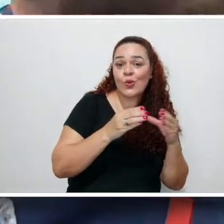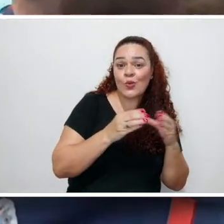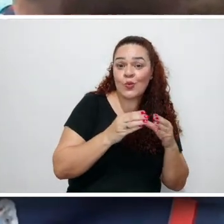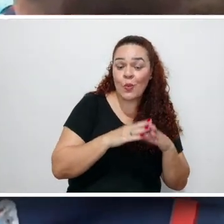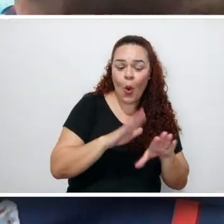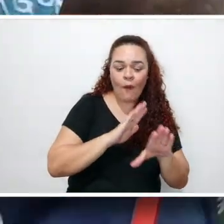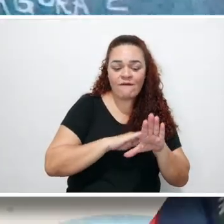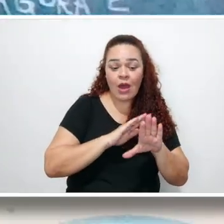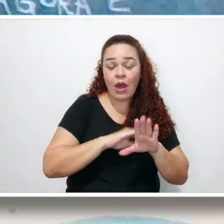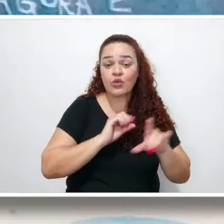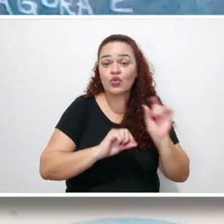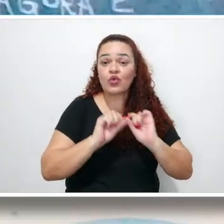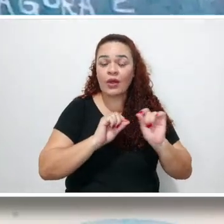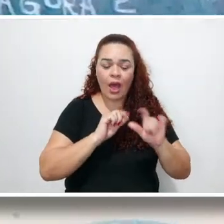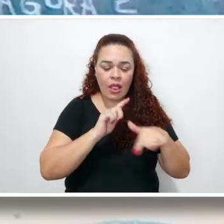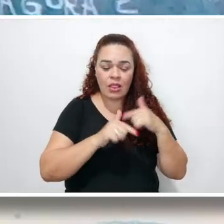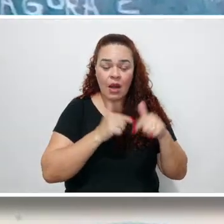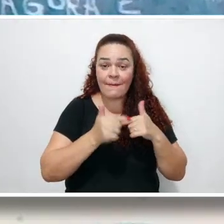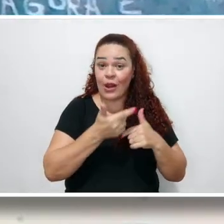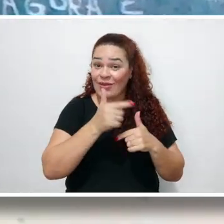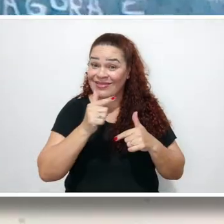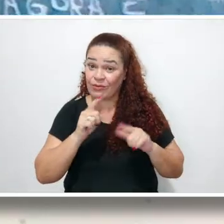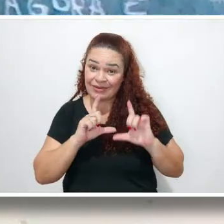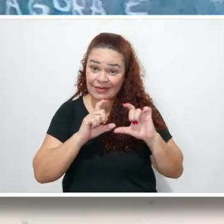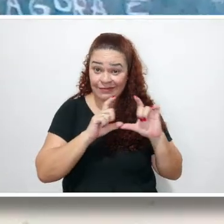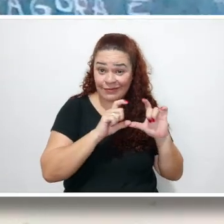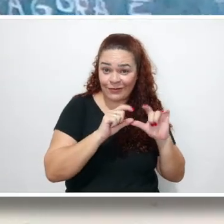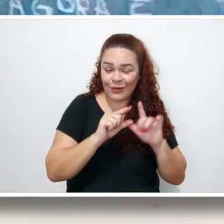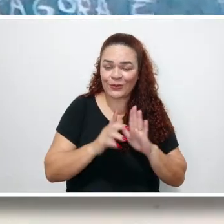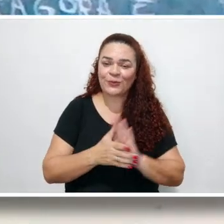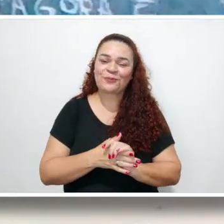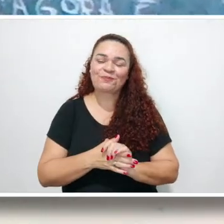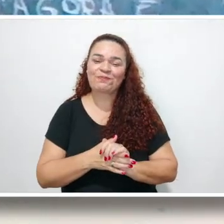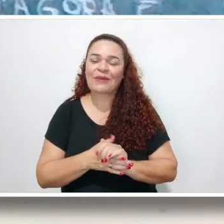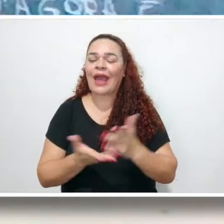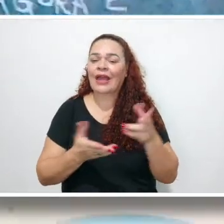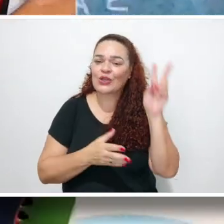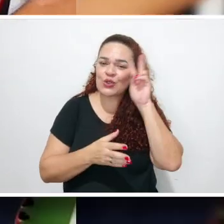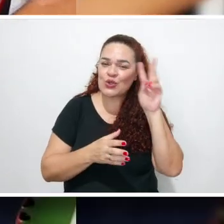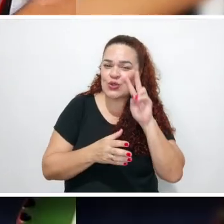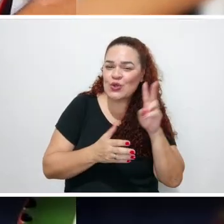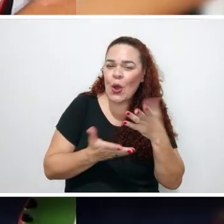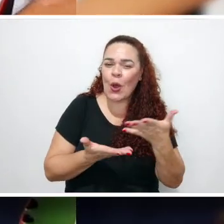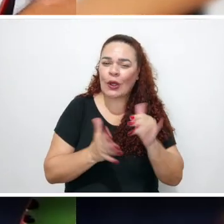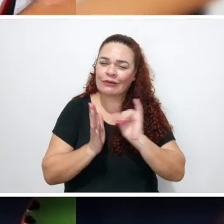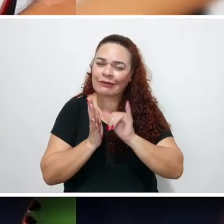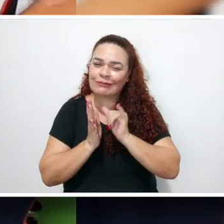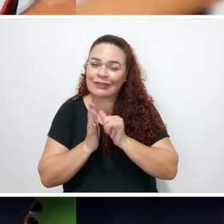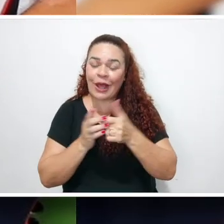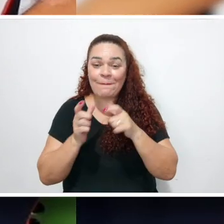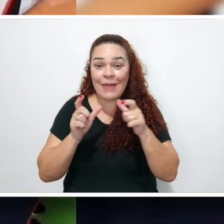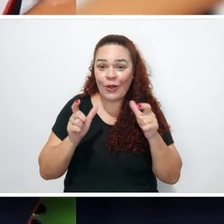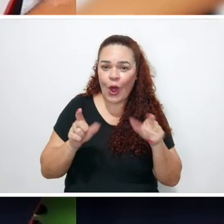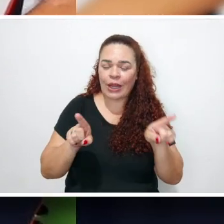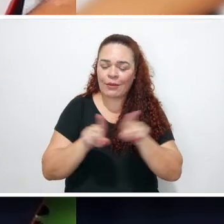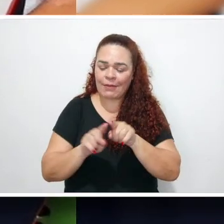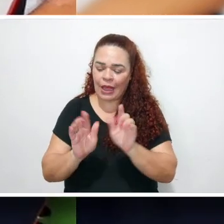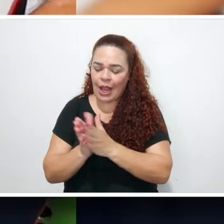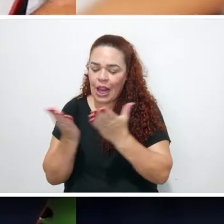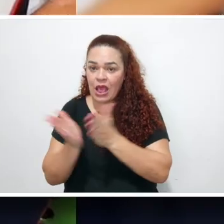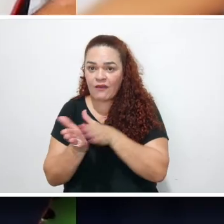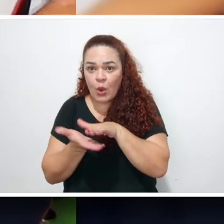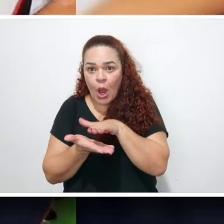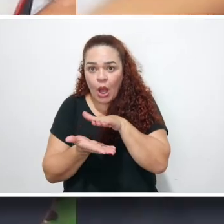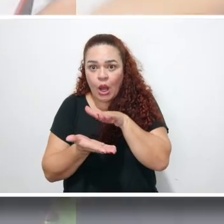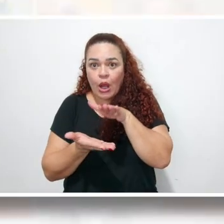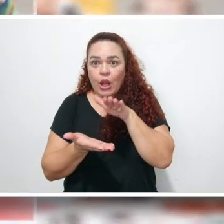algumas turmas, se faz o trabalho de contar histórias sem imagem nenhuma. Histórias com contos maiores, com